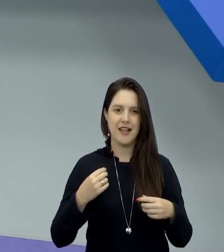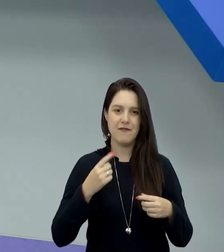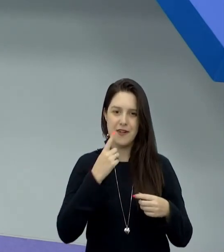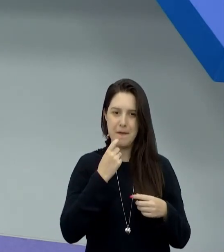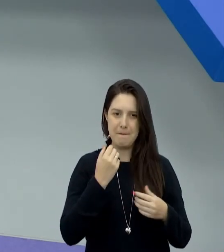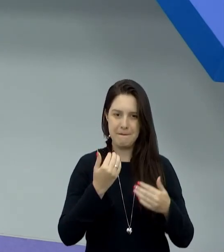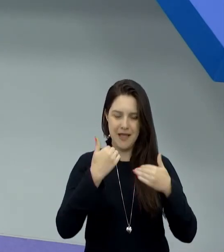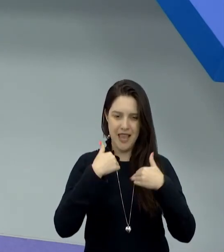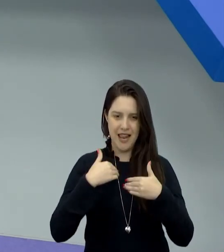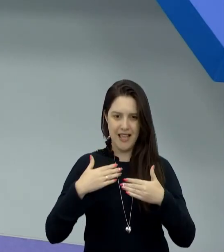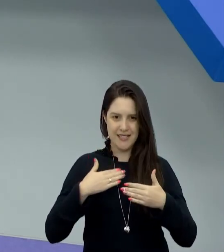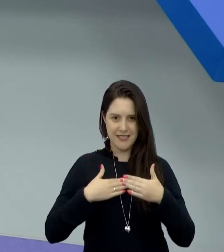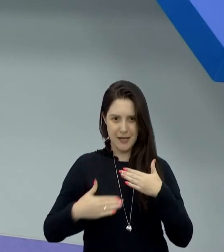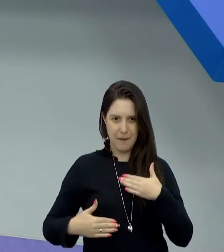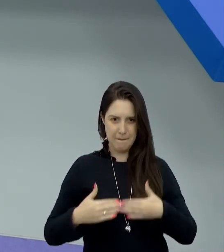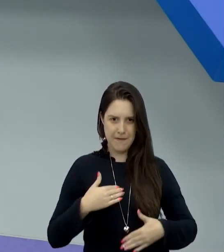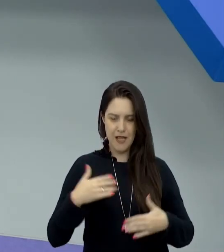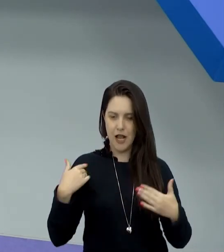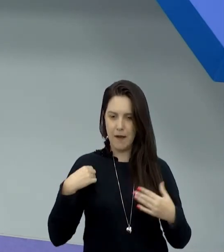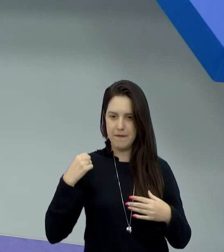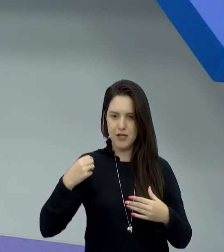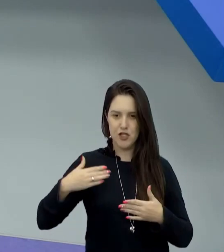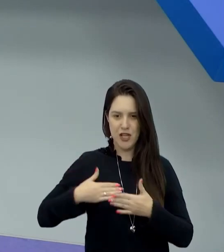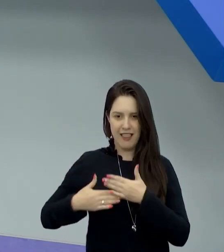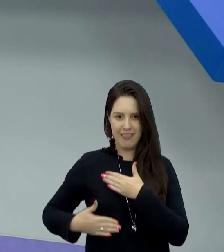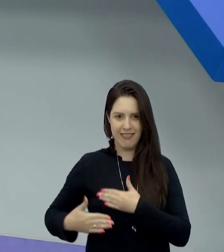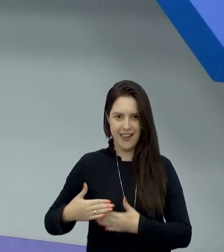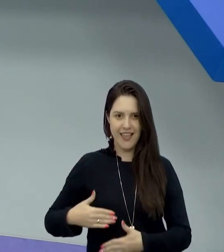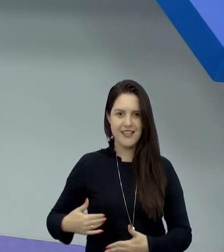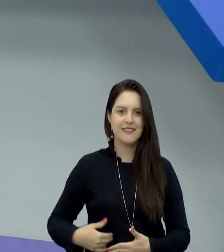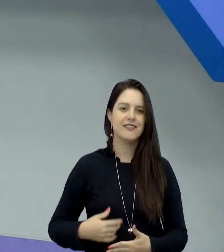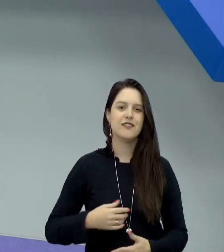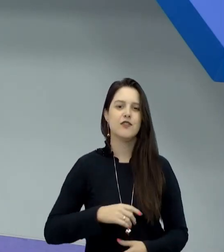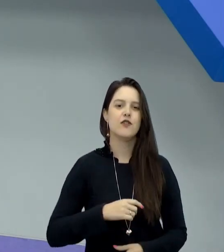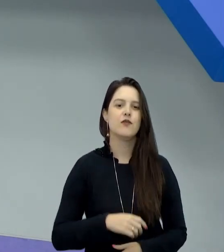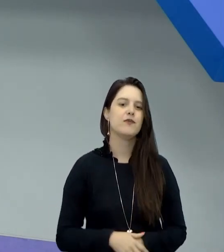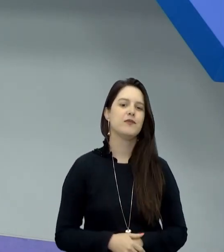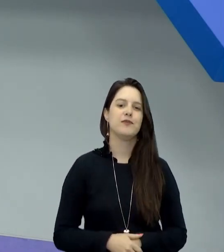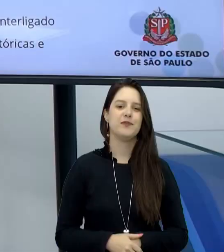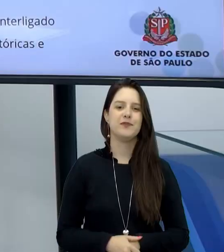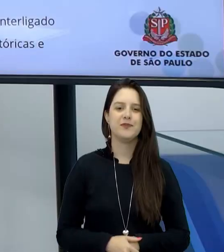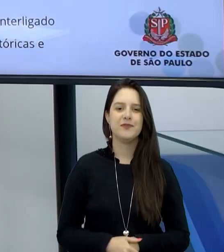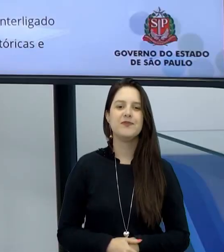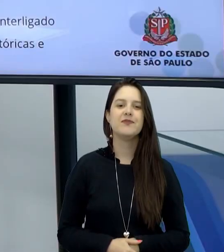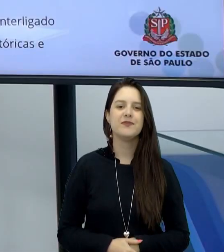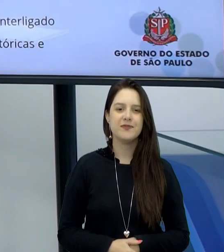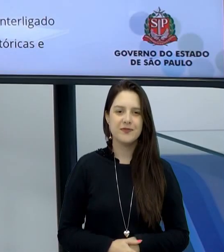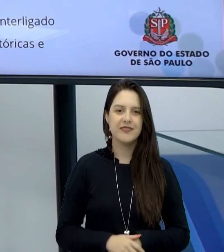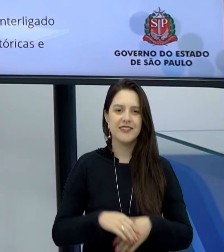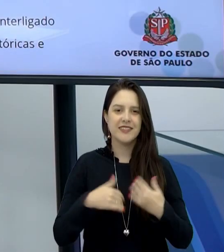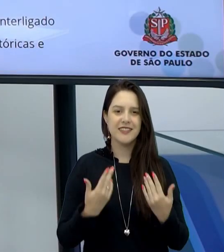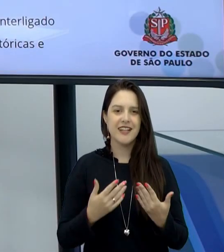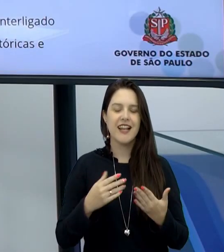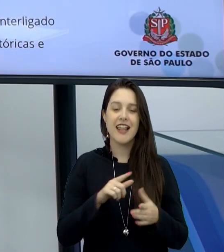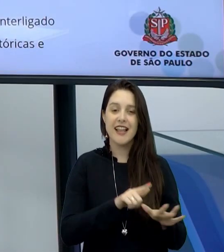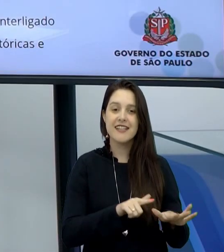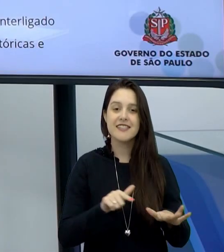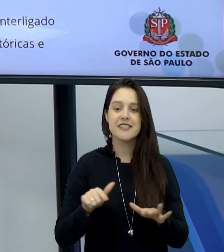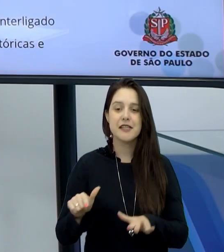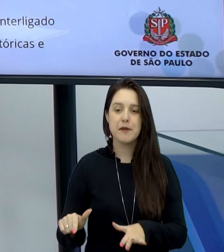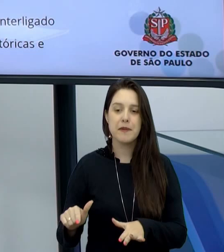vermelha estampada e uma camiseta xadrez, e eu sou um homem mestiço. Olha só, nós estamos na semana,